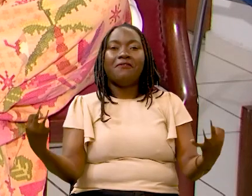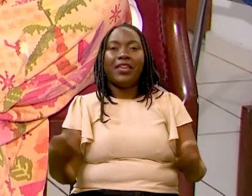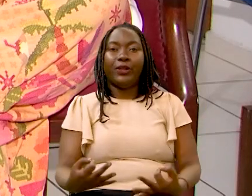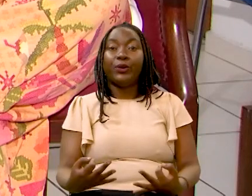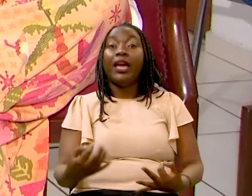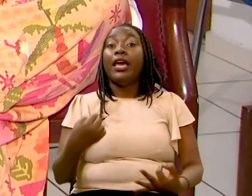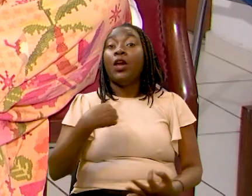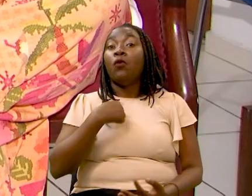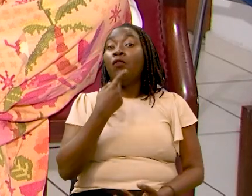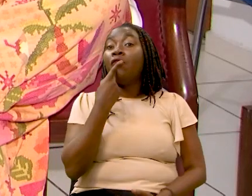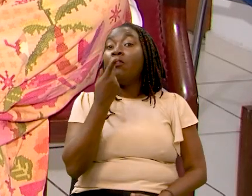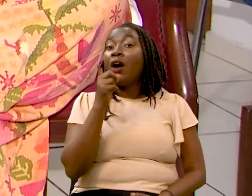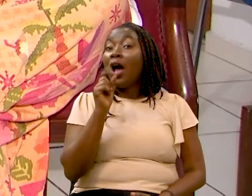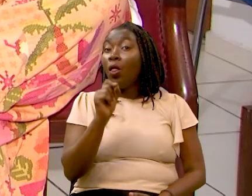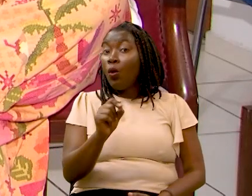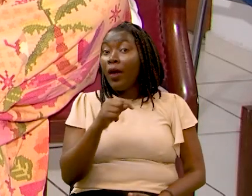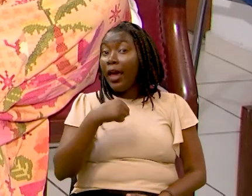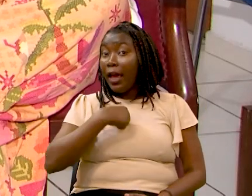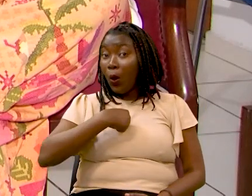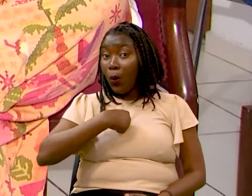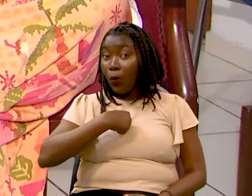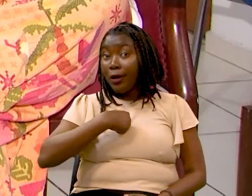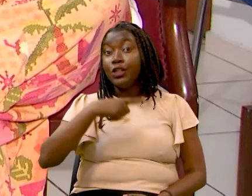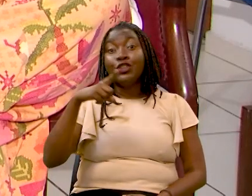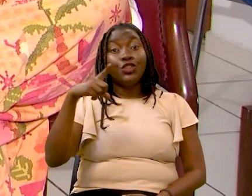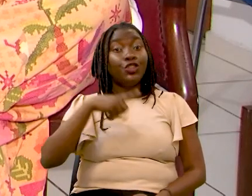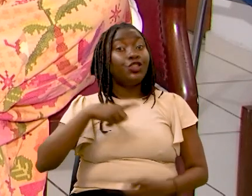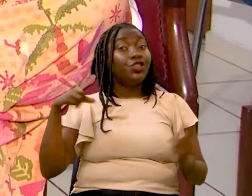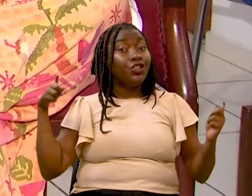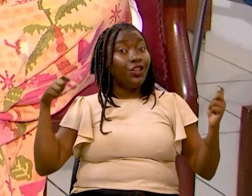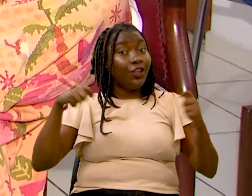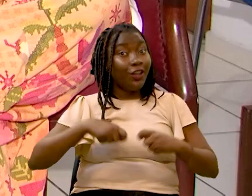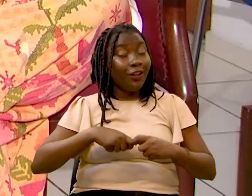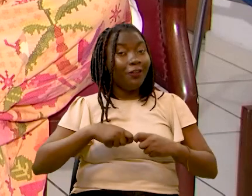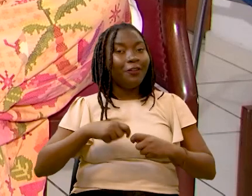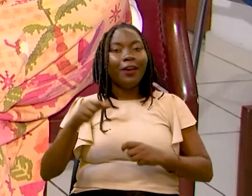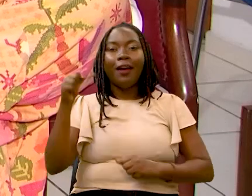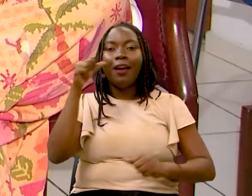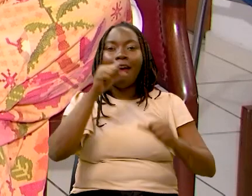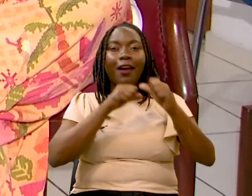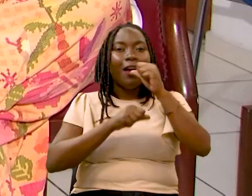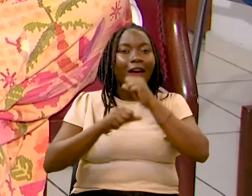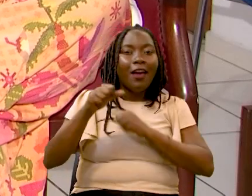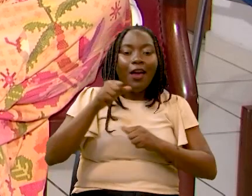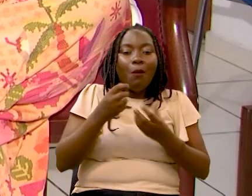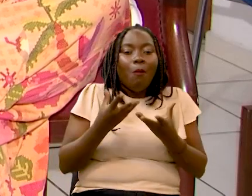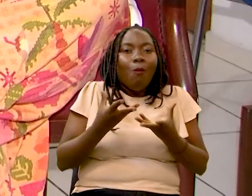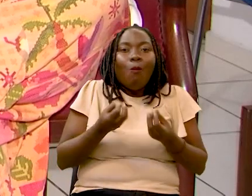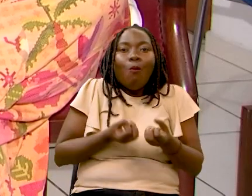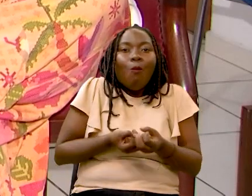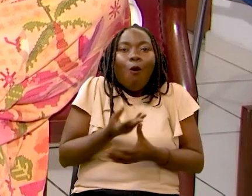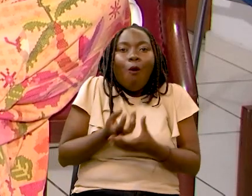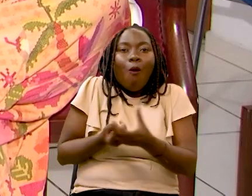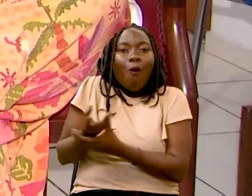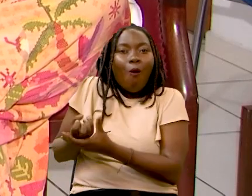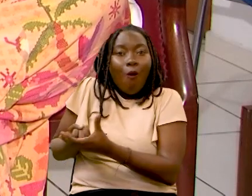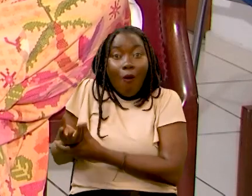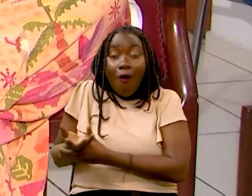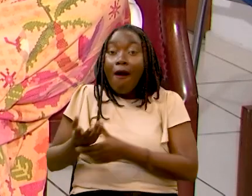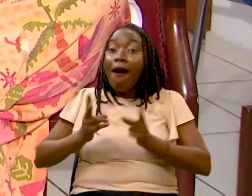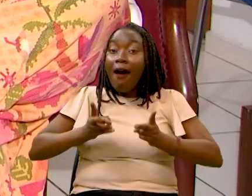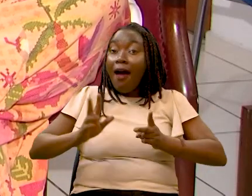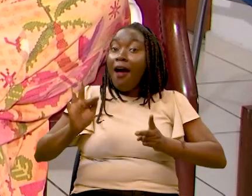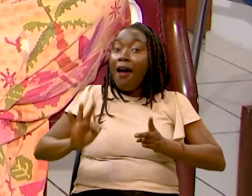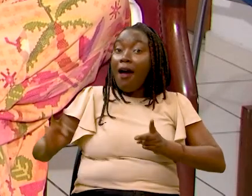ação? Perfeito. Eu falo que eu tive a possibilidade de beber de muitas fontes, né?